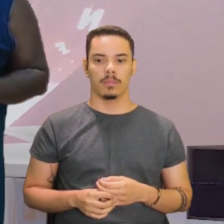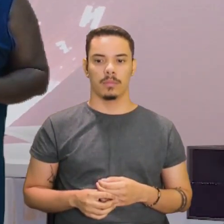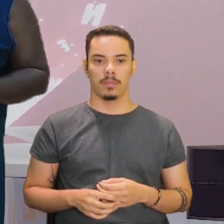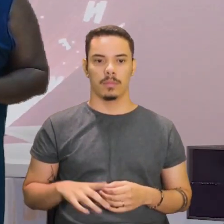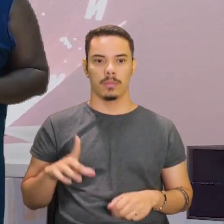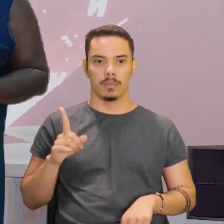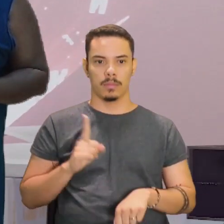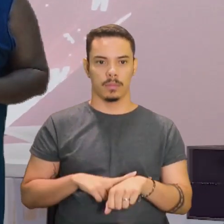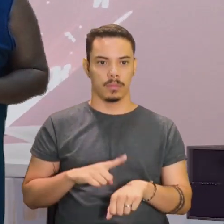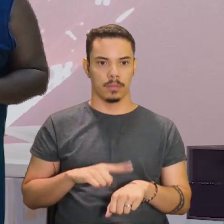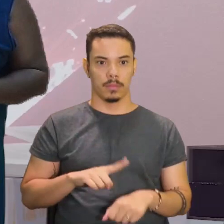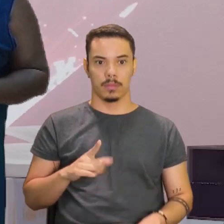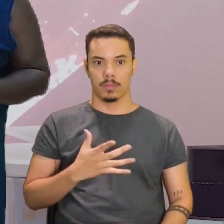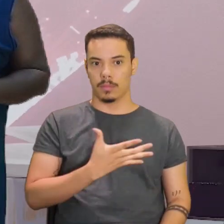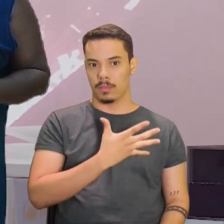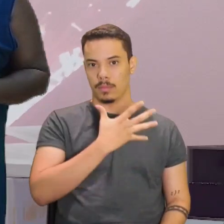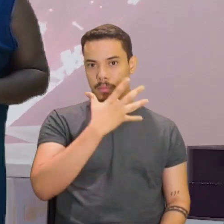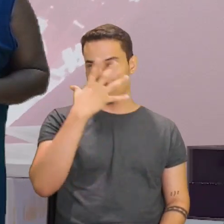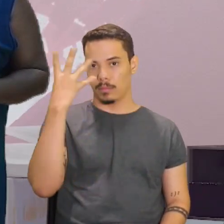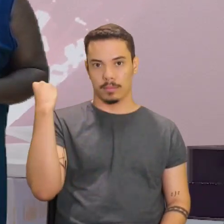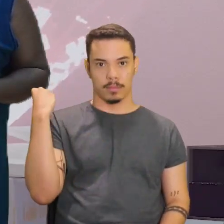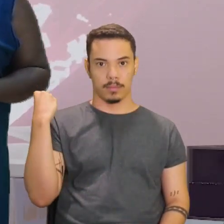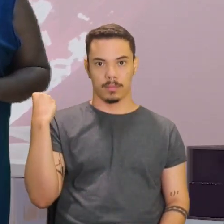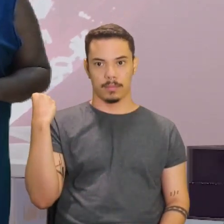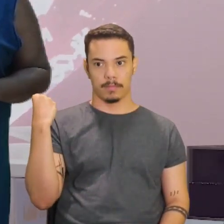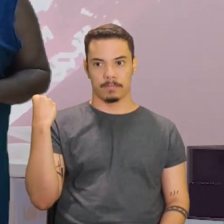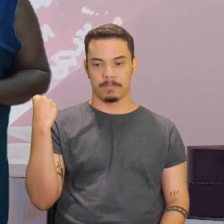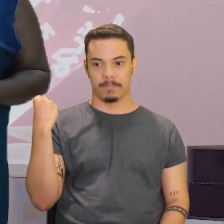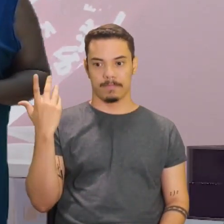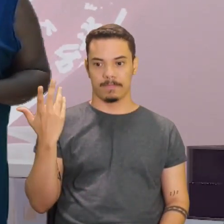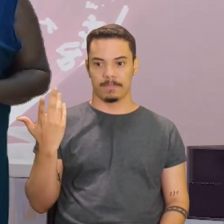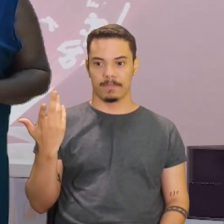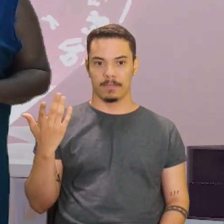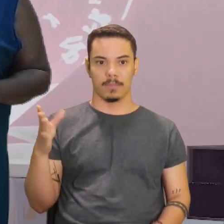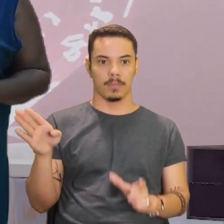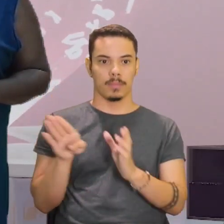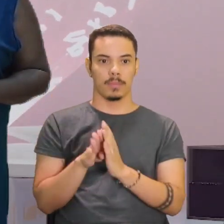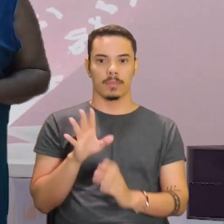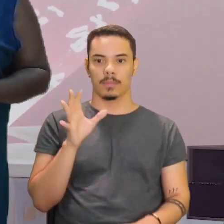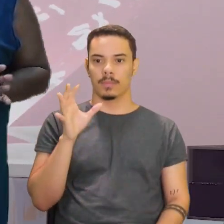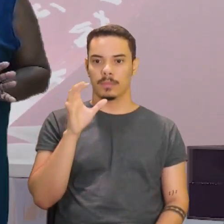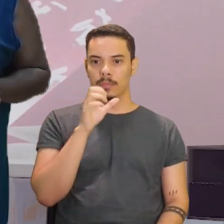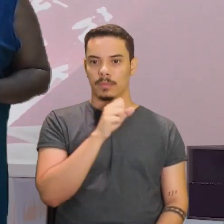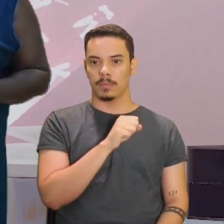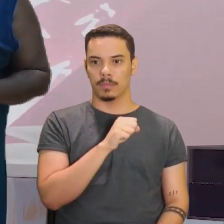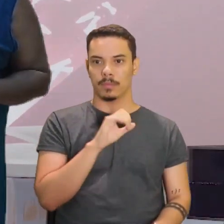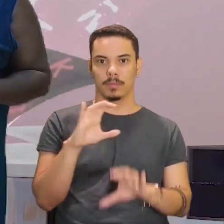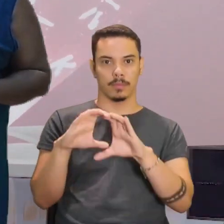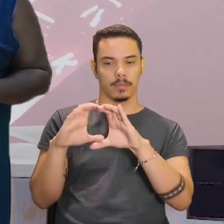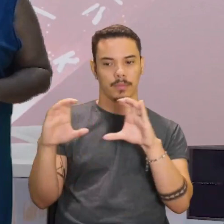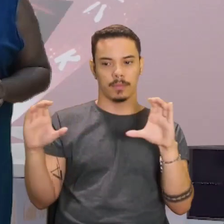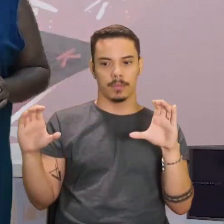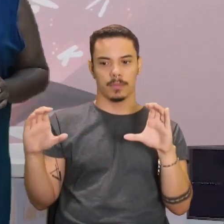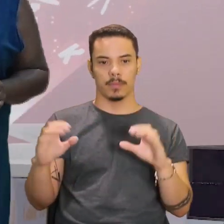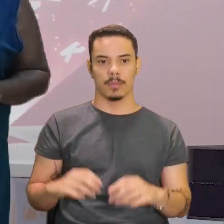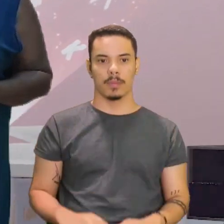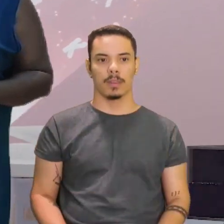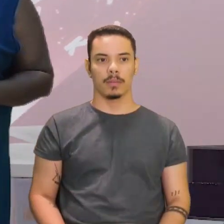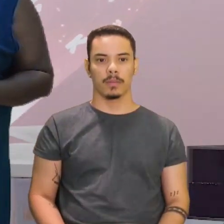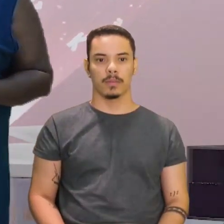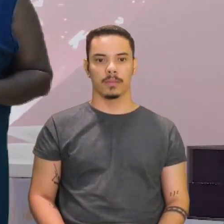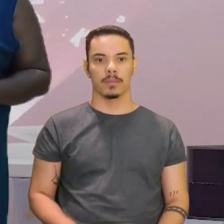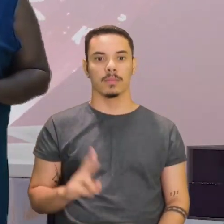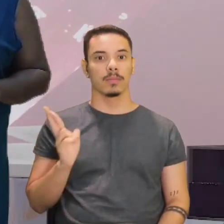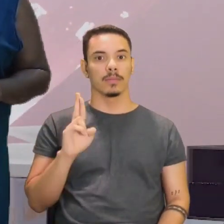certinho, ele esqueceu o que ele fez aqui na Terra. E aí quer ir logo direto O paraíso. E quem é que faz